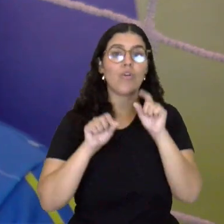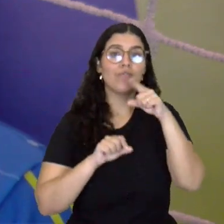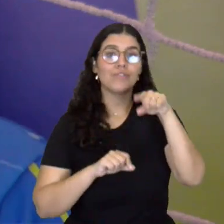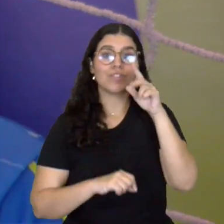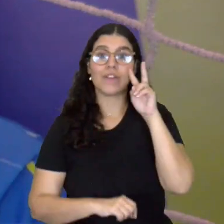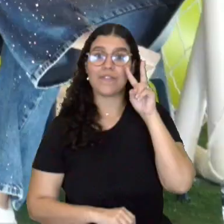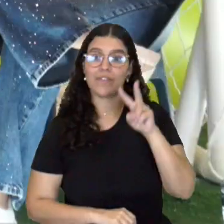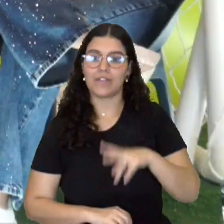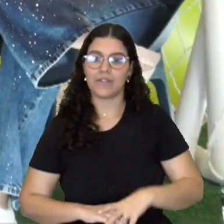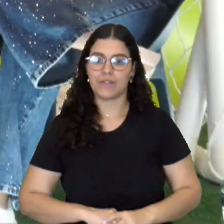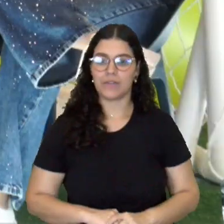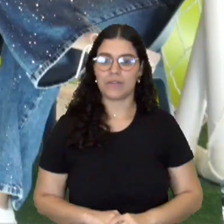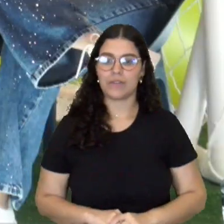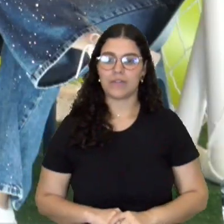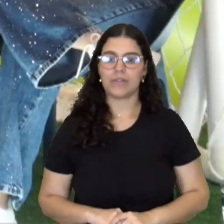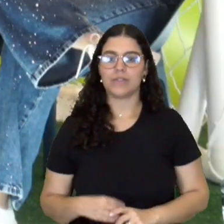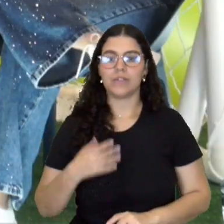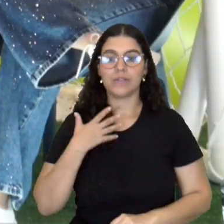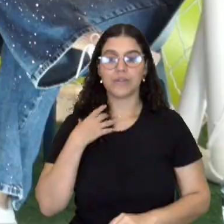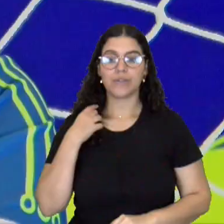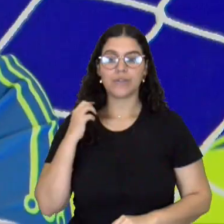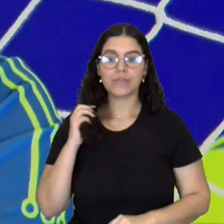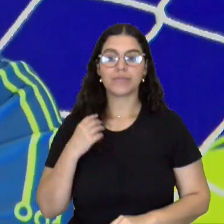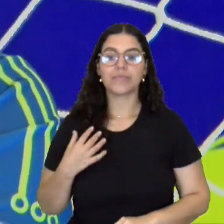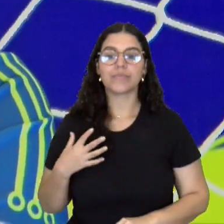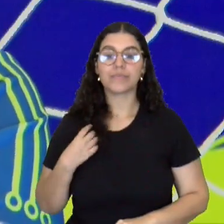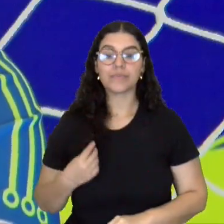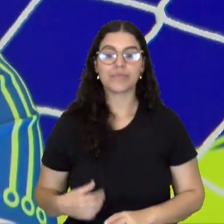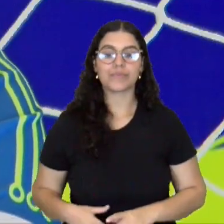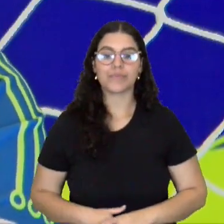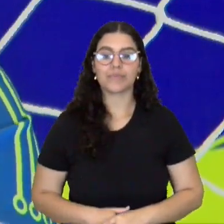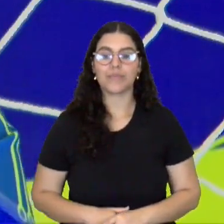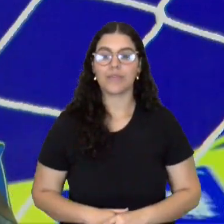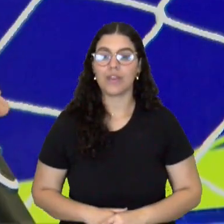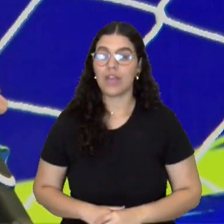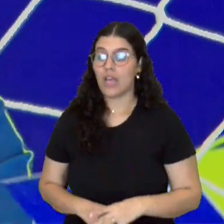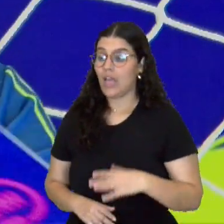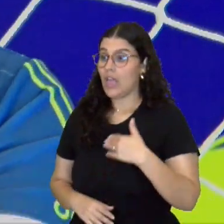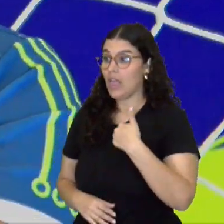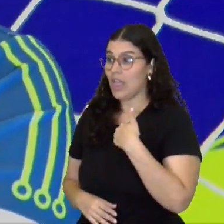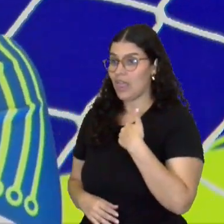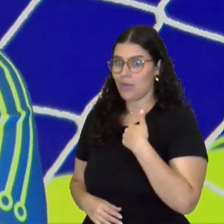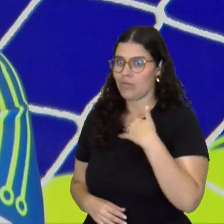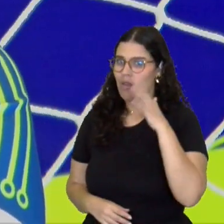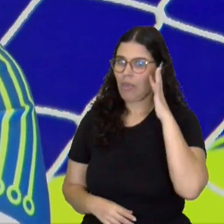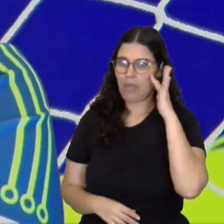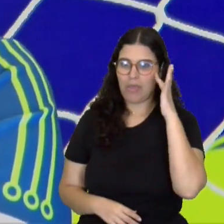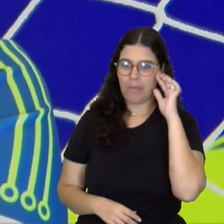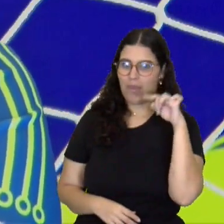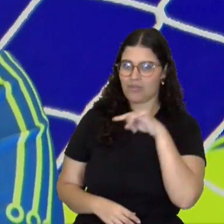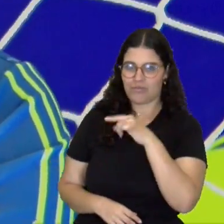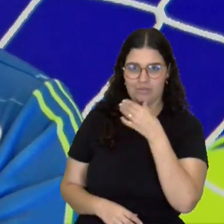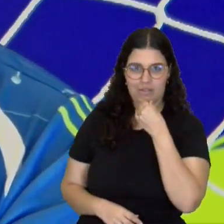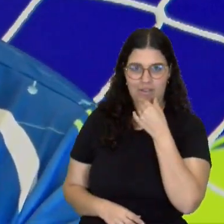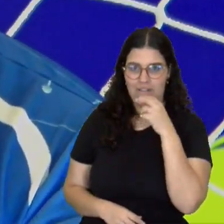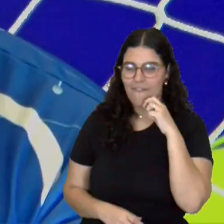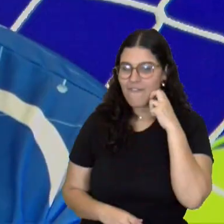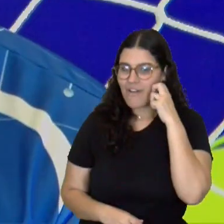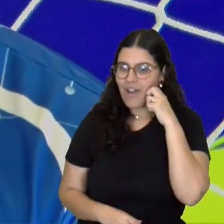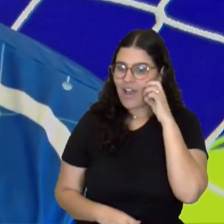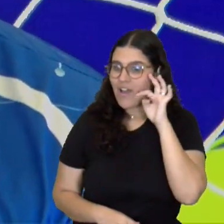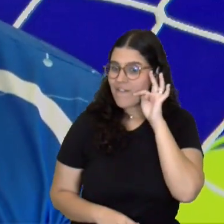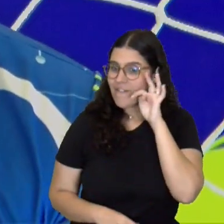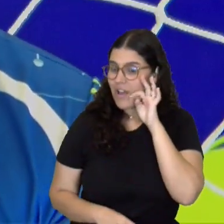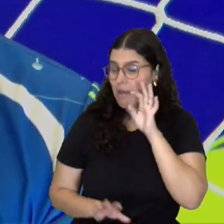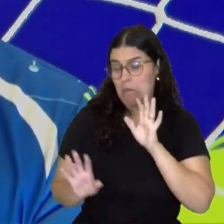Excelente. Eu não consigo imaginar, tá? Não consigo imaginar Silvestre quietinho, Silvestre vergonhoso, mas A tudo robótica bem.